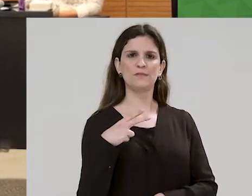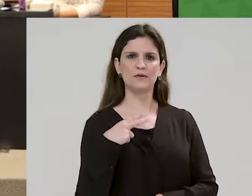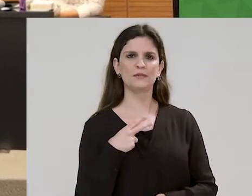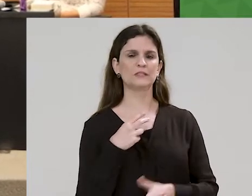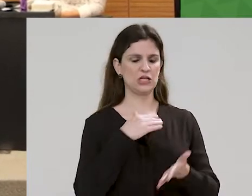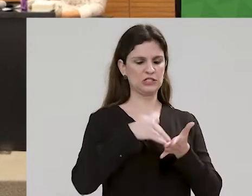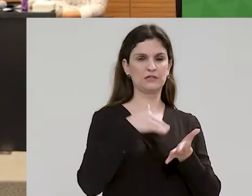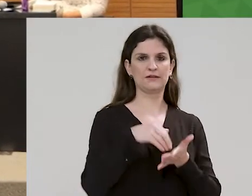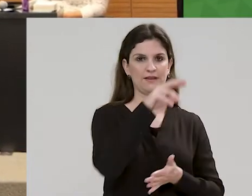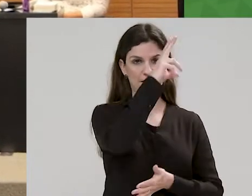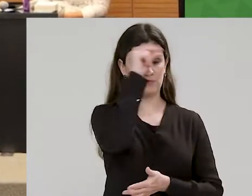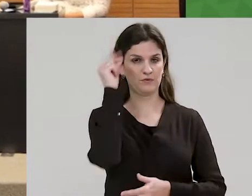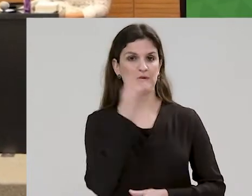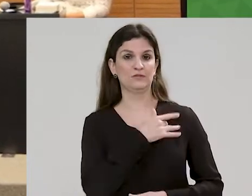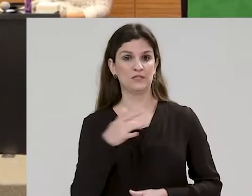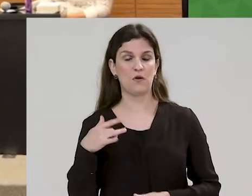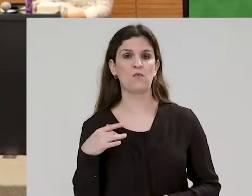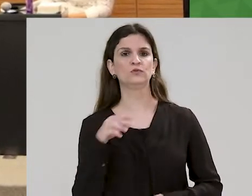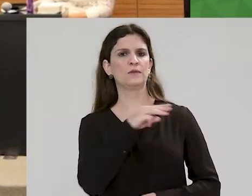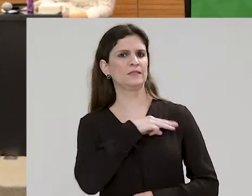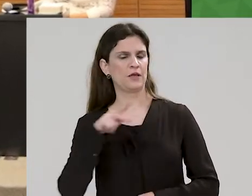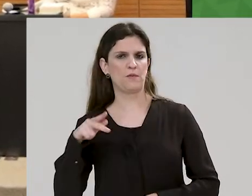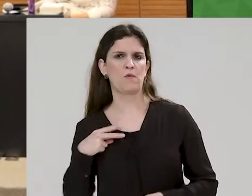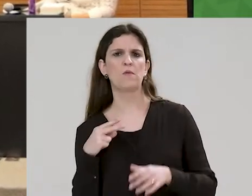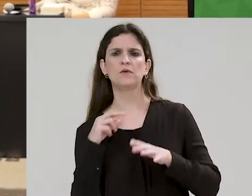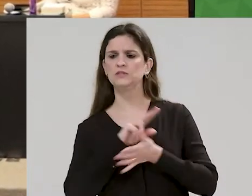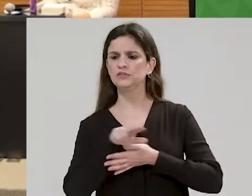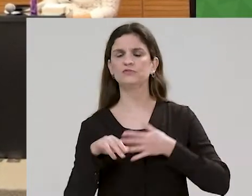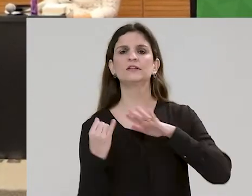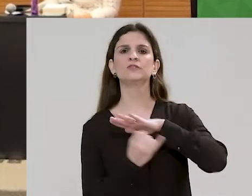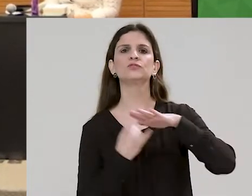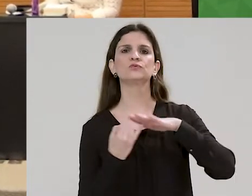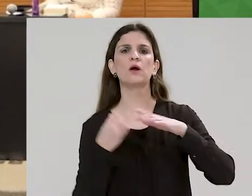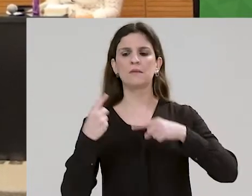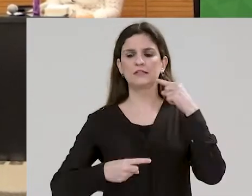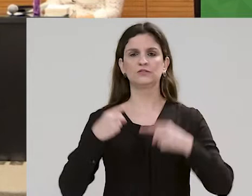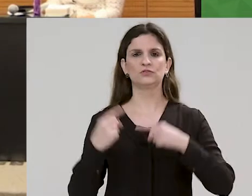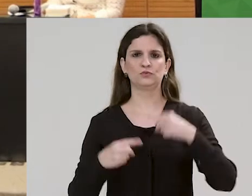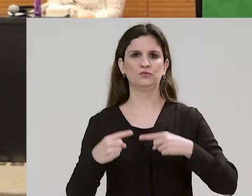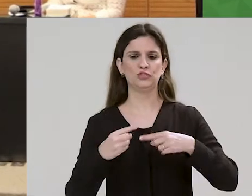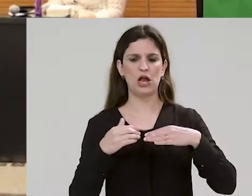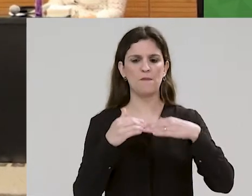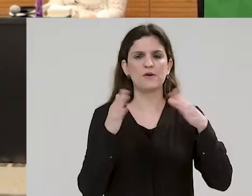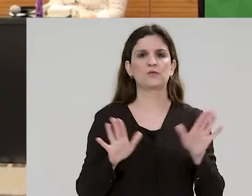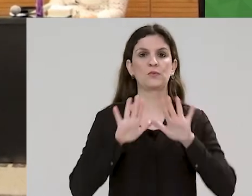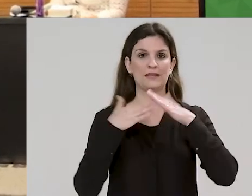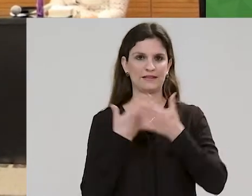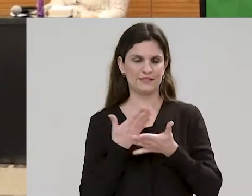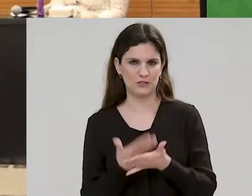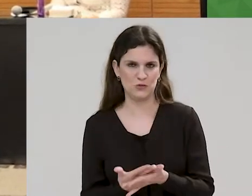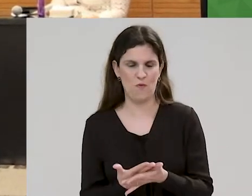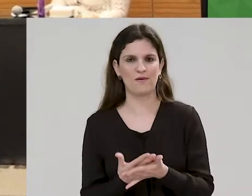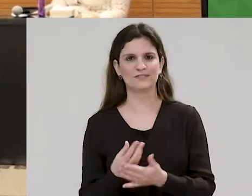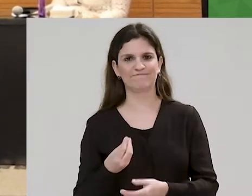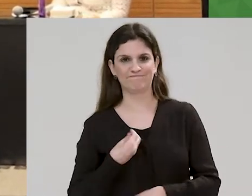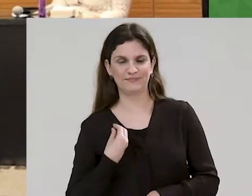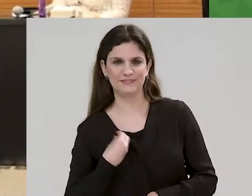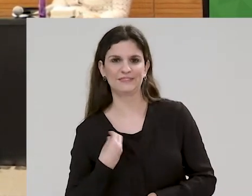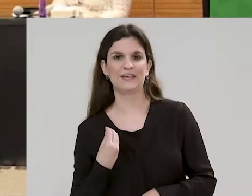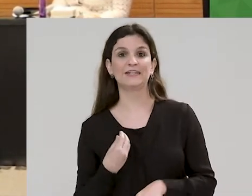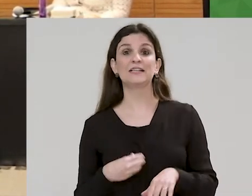particulares, Secretaria Municipal de Saúde, Ministério Público e outras instituições para discutir o retorno das